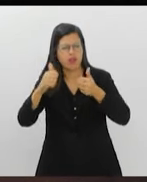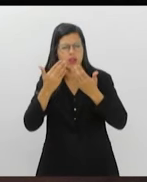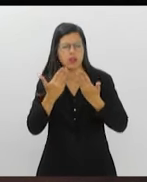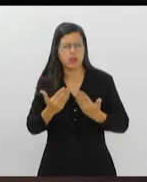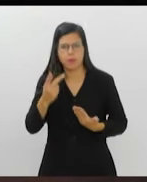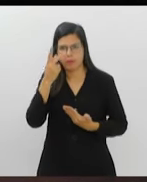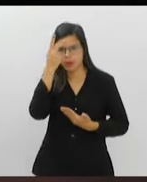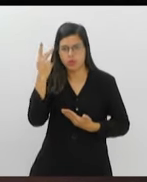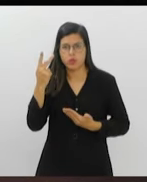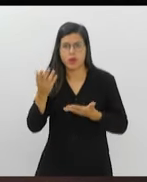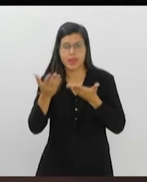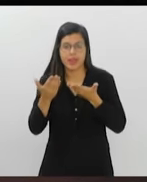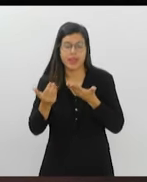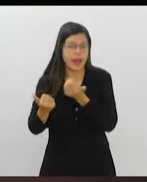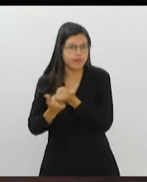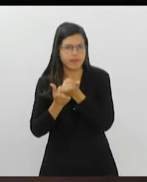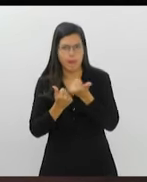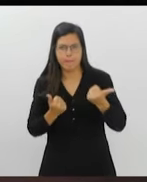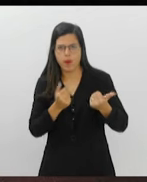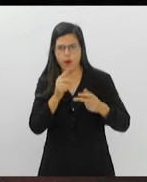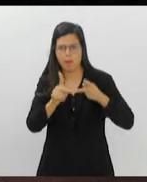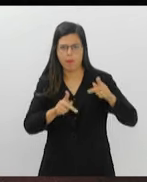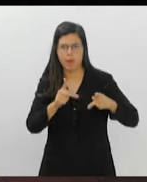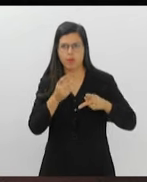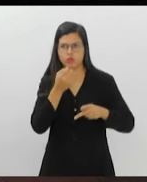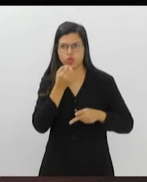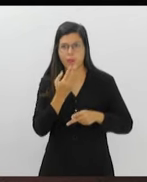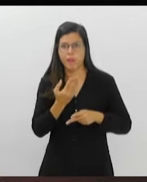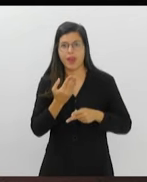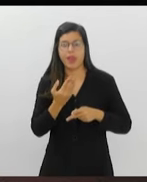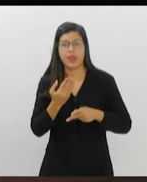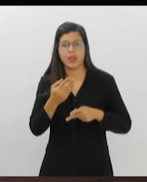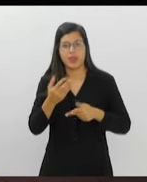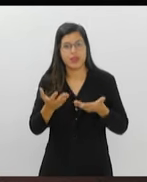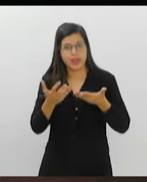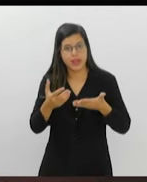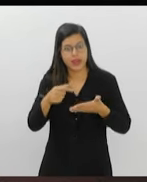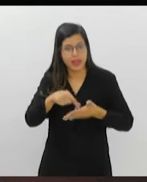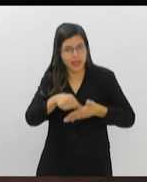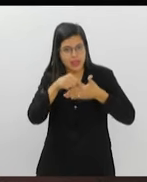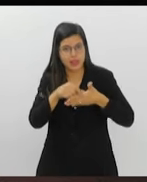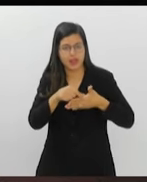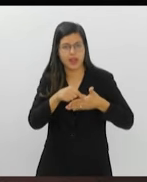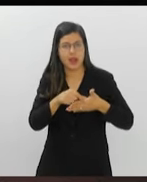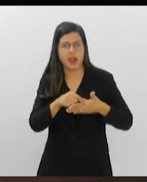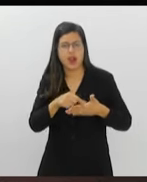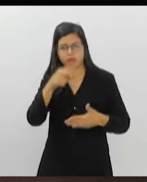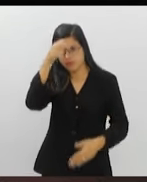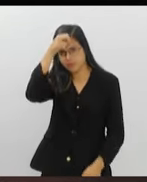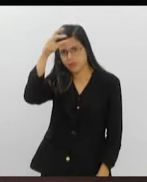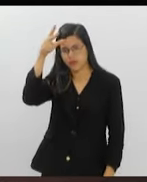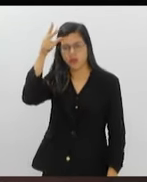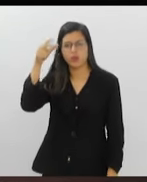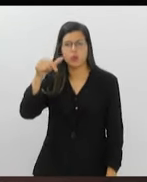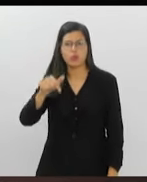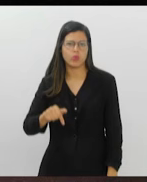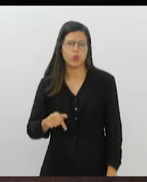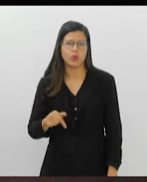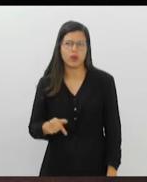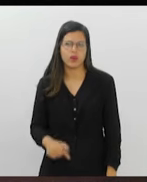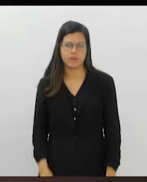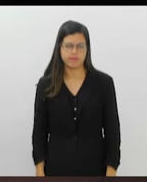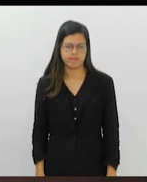como a população de bem e quer estar à frente de um comando de uma prefeitura, porque é lá onde as pessoas